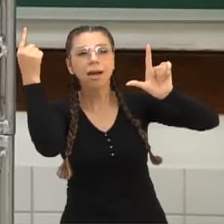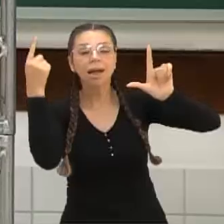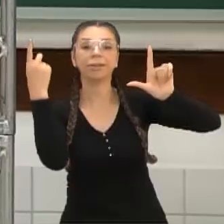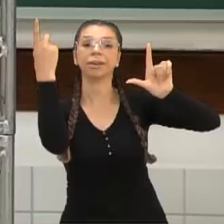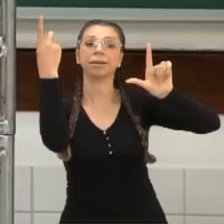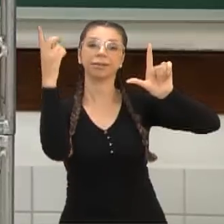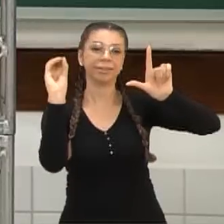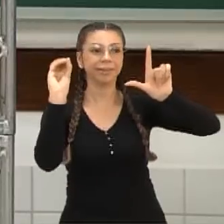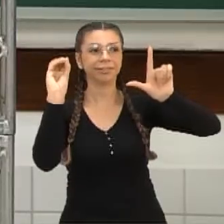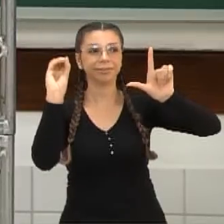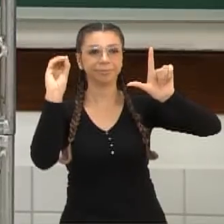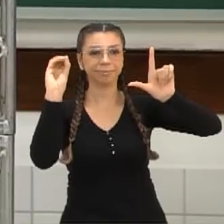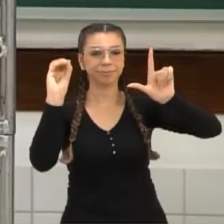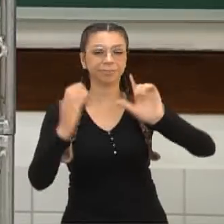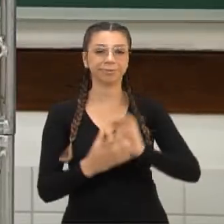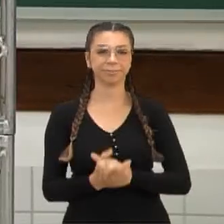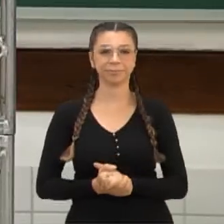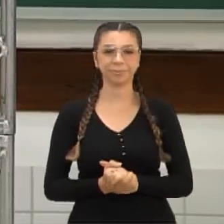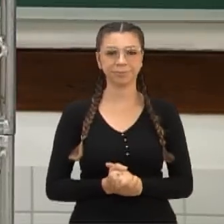Então lá, 8 e